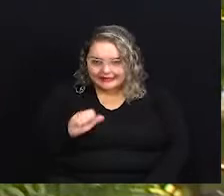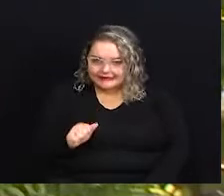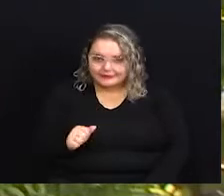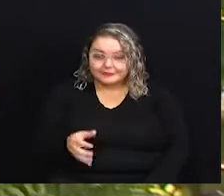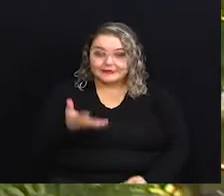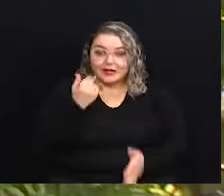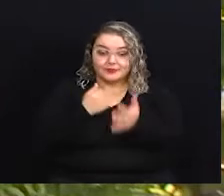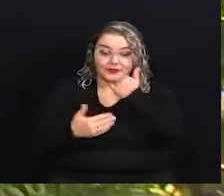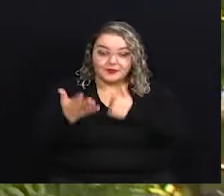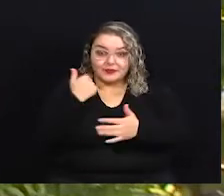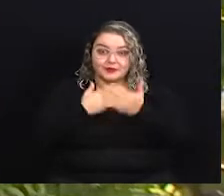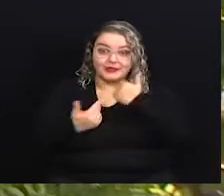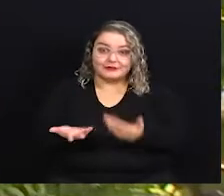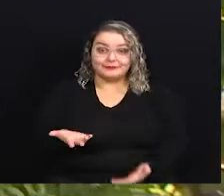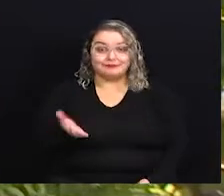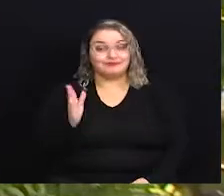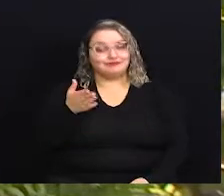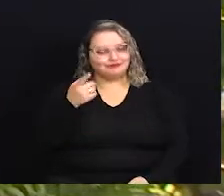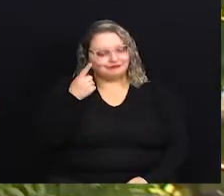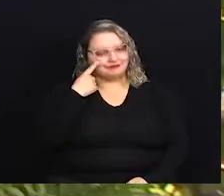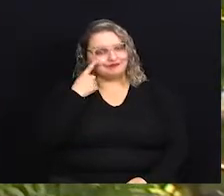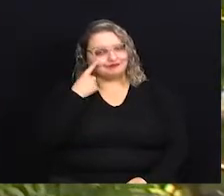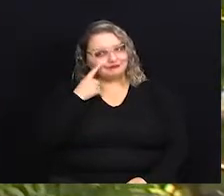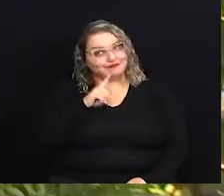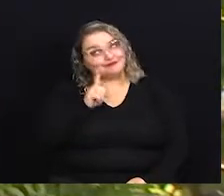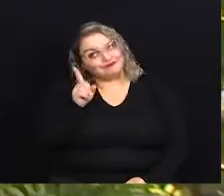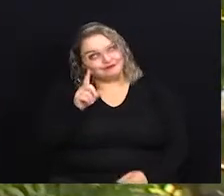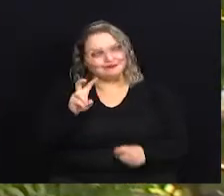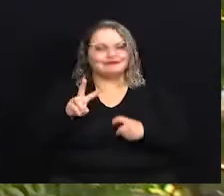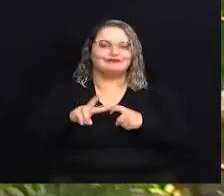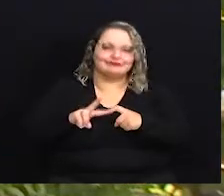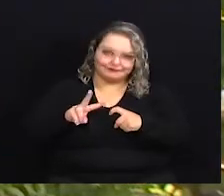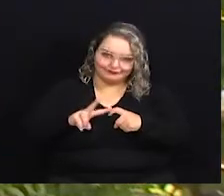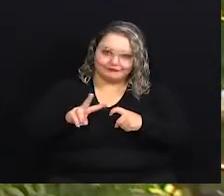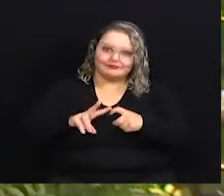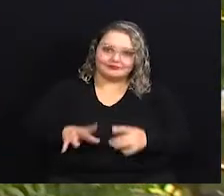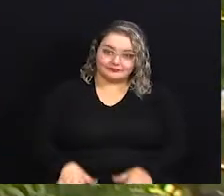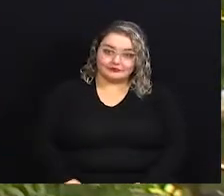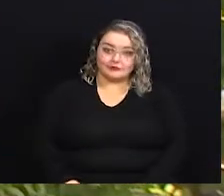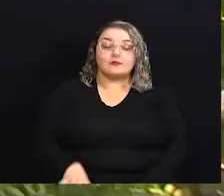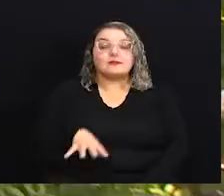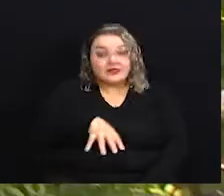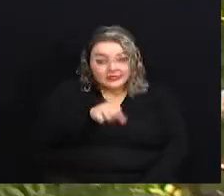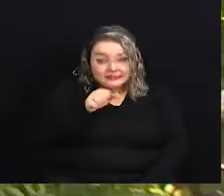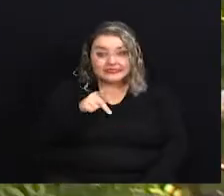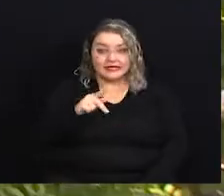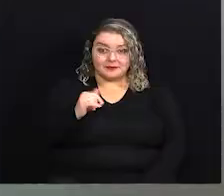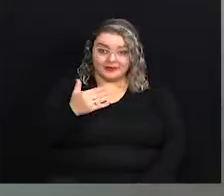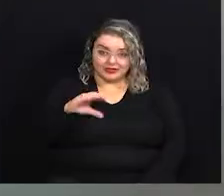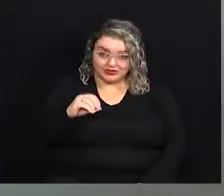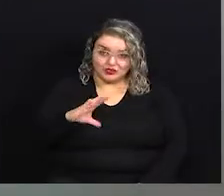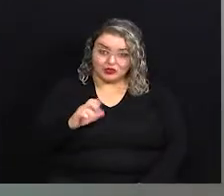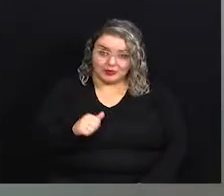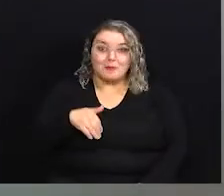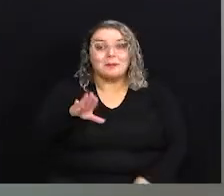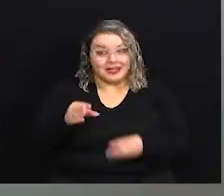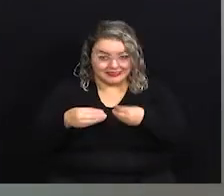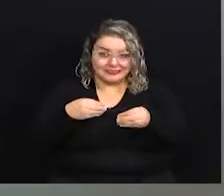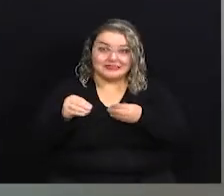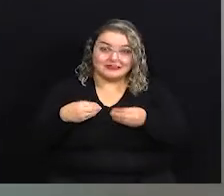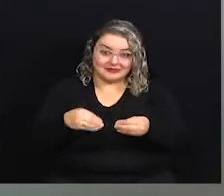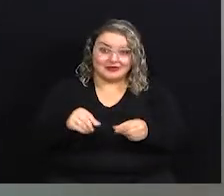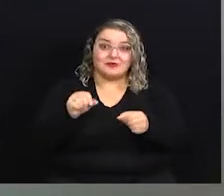cachorro sem raça definida aqui de Campinas engoliu. Aí já viu, foi parar no veterinário. A retirada